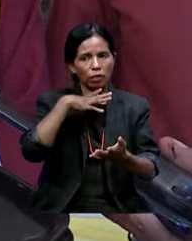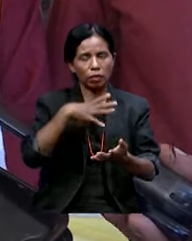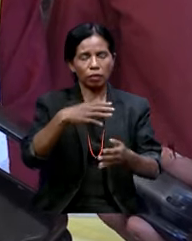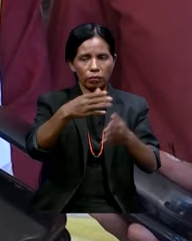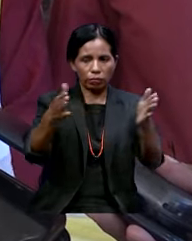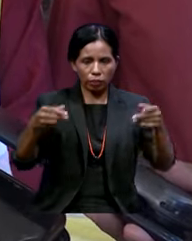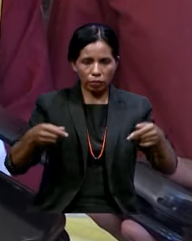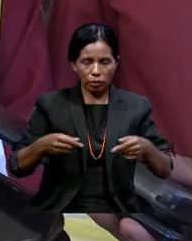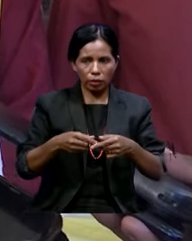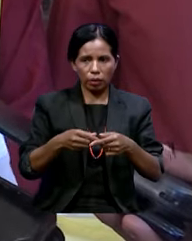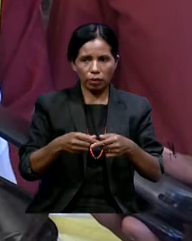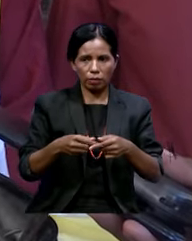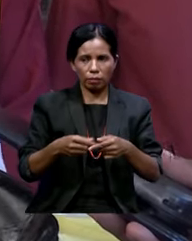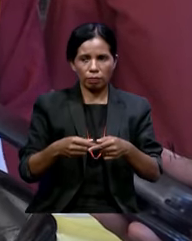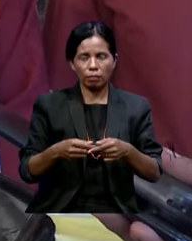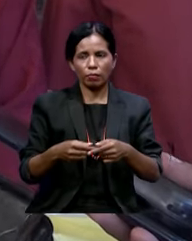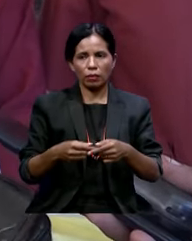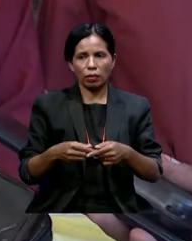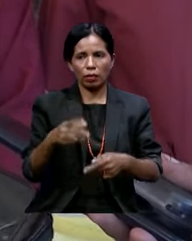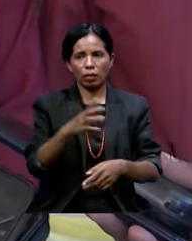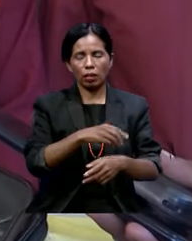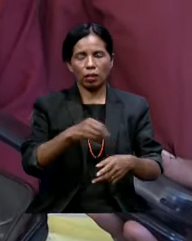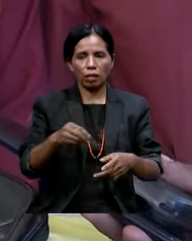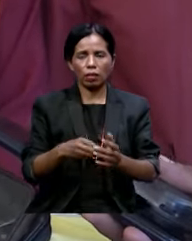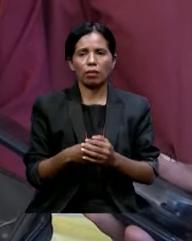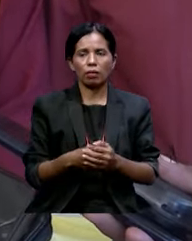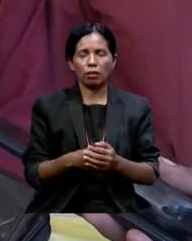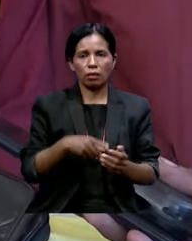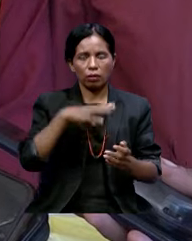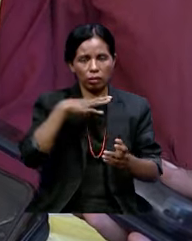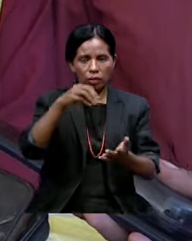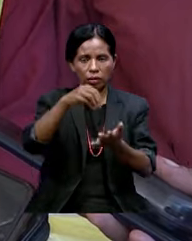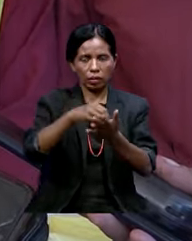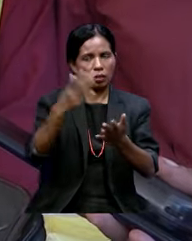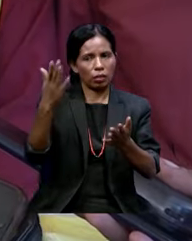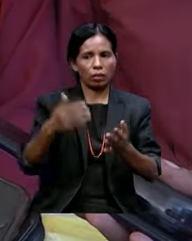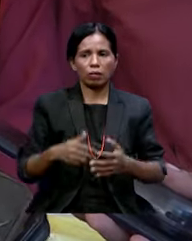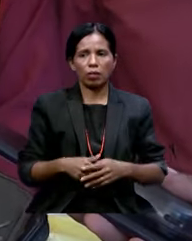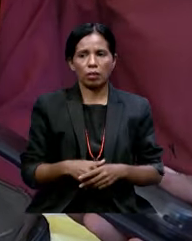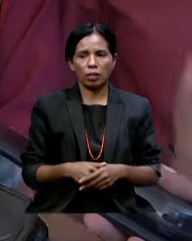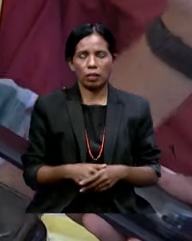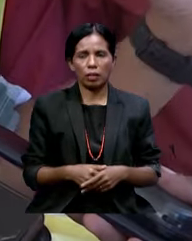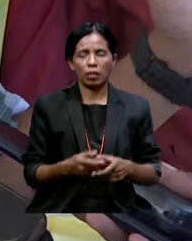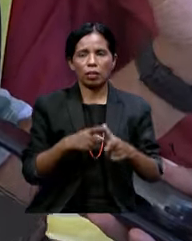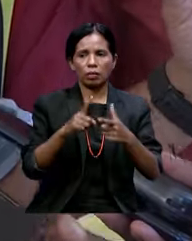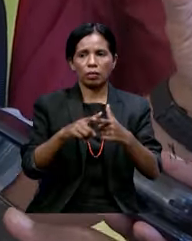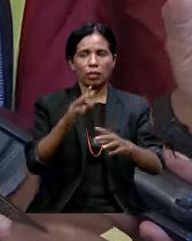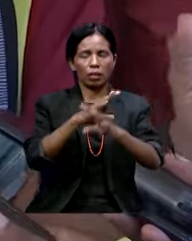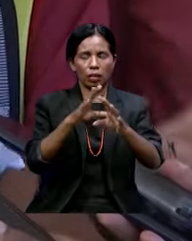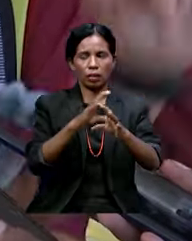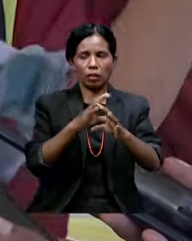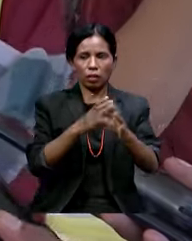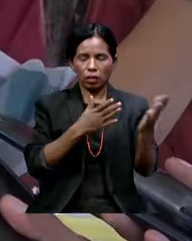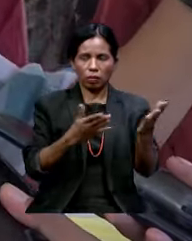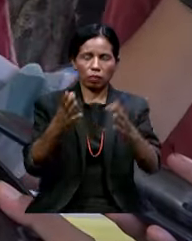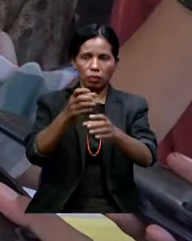we tahu yang bahasa transitor ini lisir be tahu yang bahasa transitori perpes karet sir lisu tula lisu